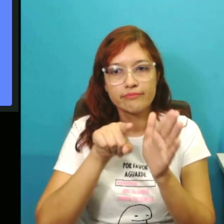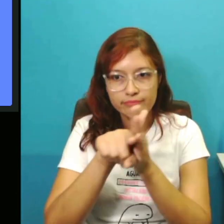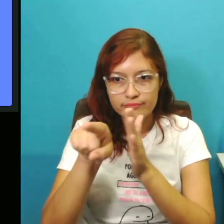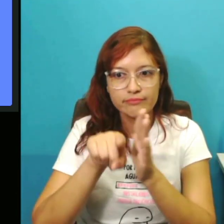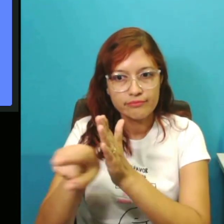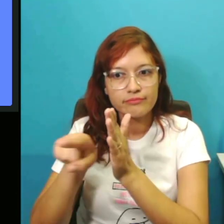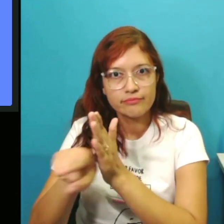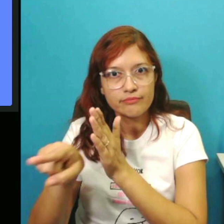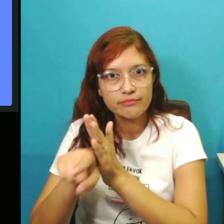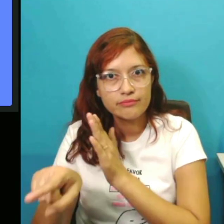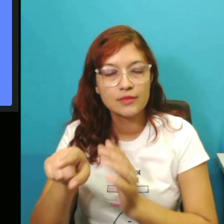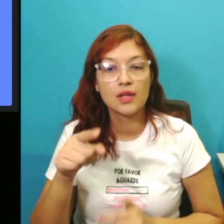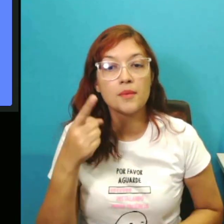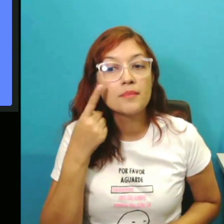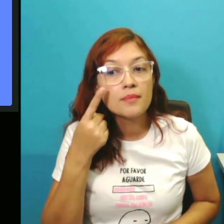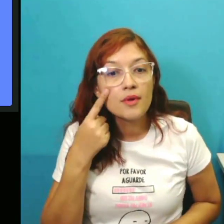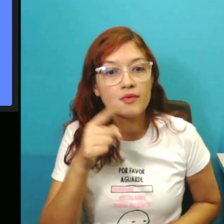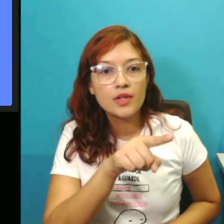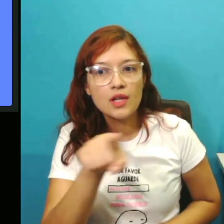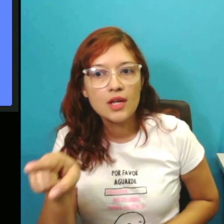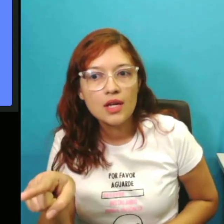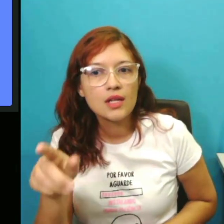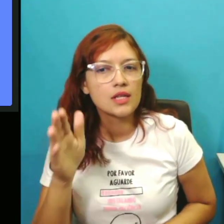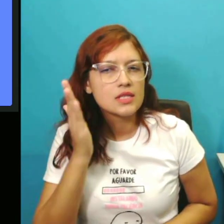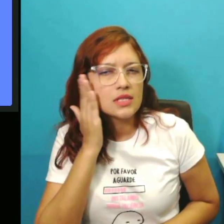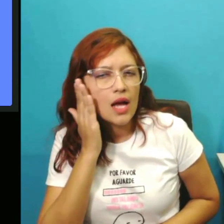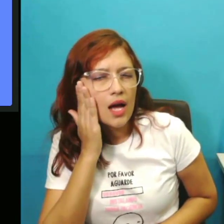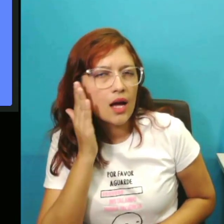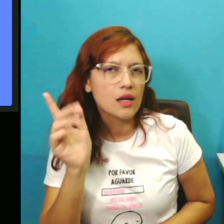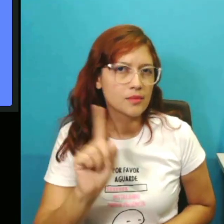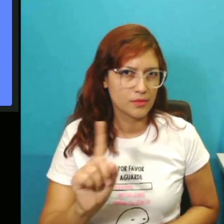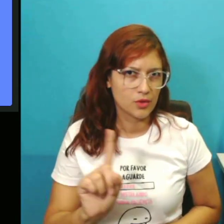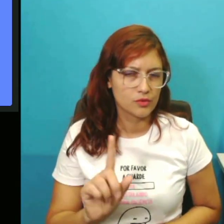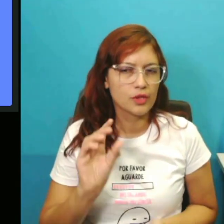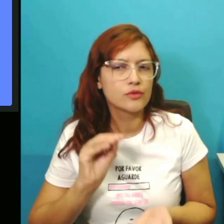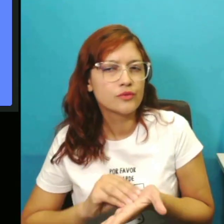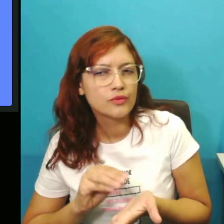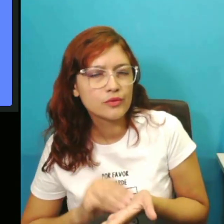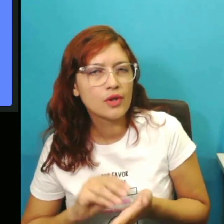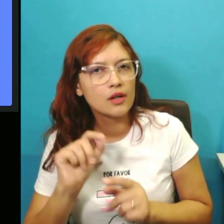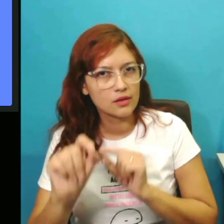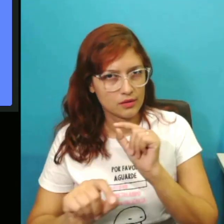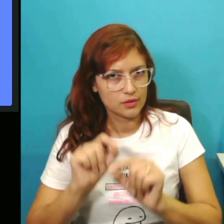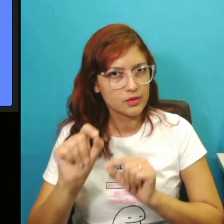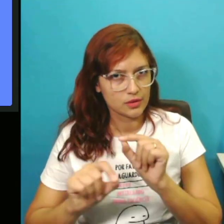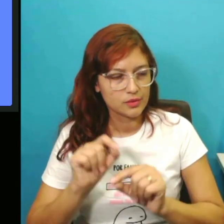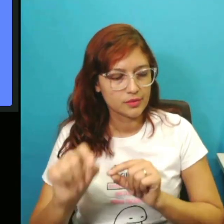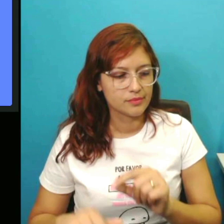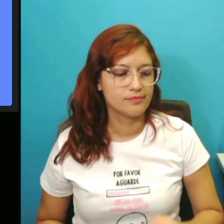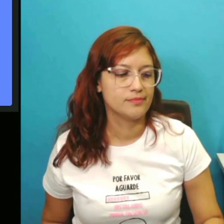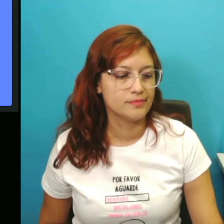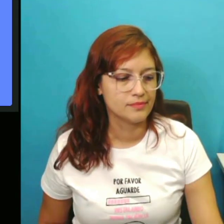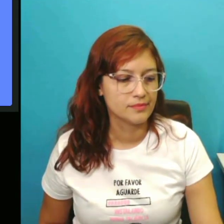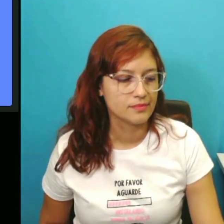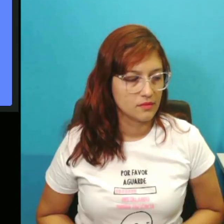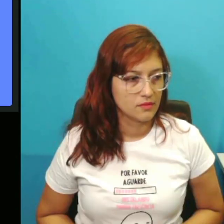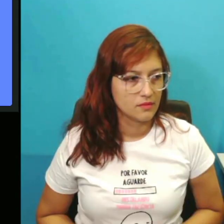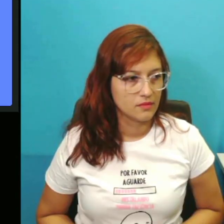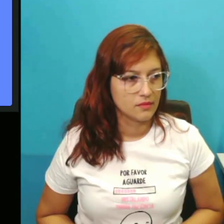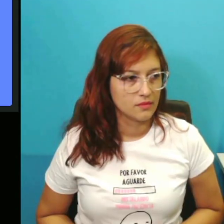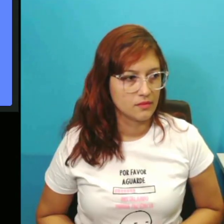acontece também. Então, são perguntas voltadas para saber o que esses alunos já sabem sobre esses conceitos.